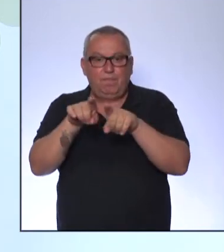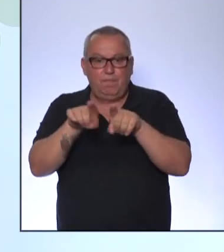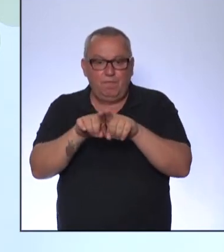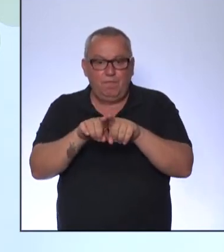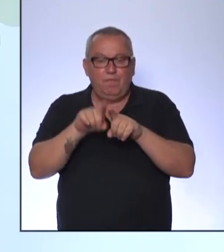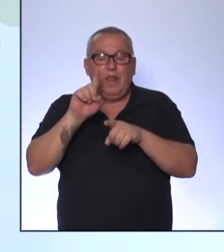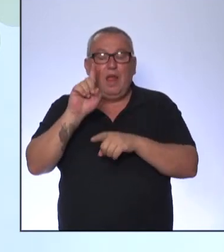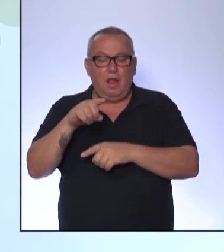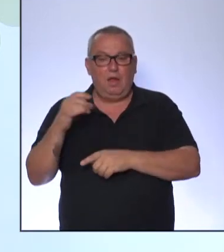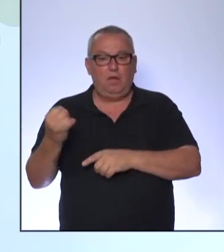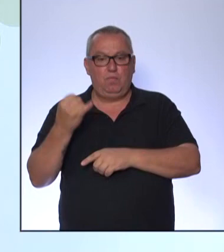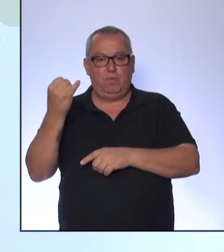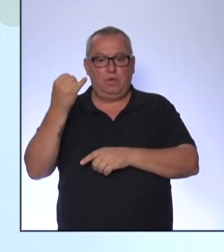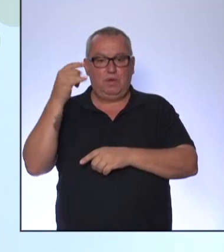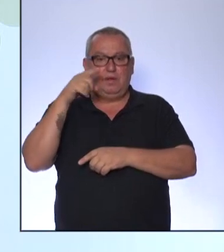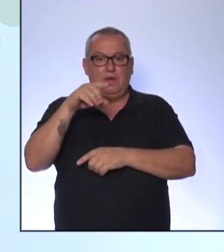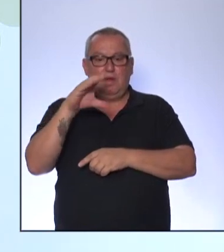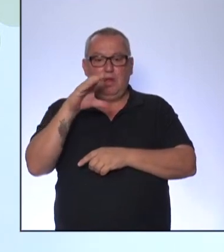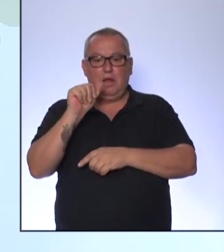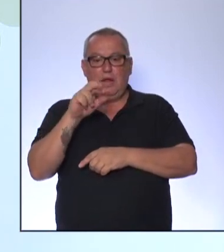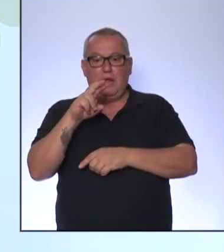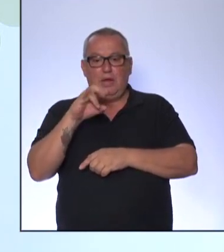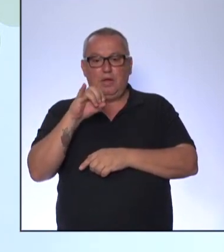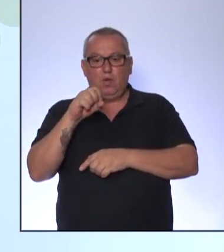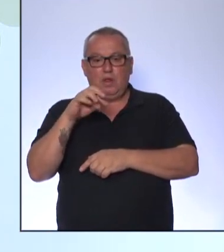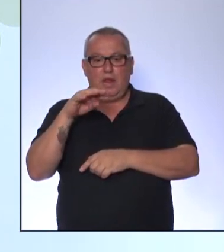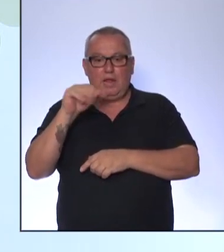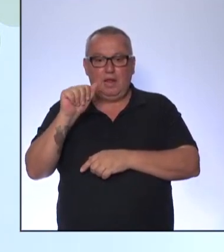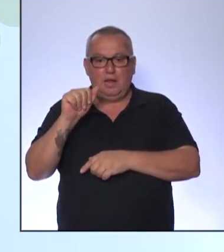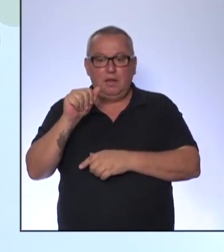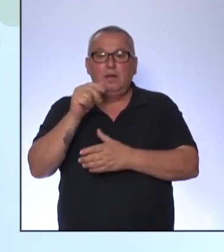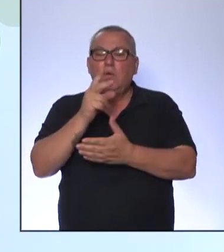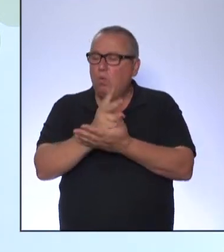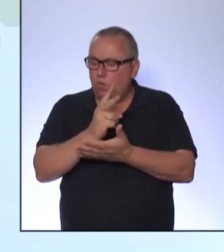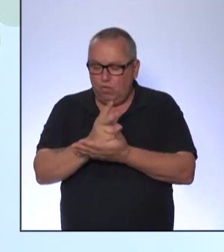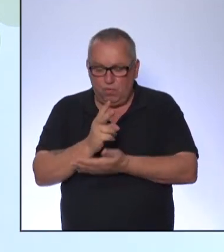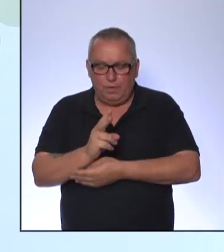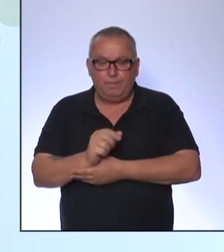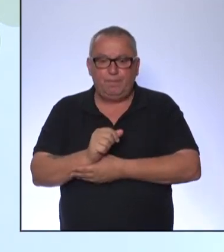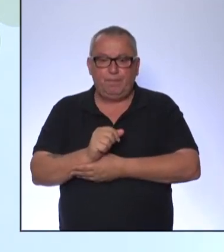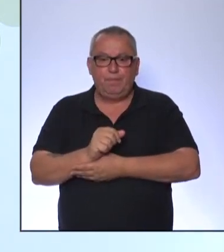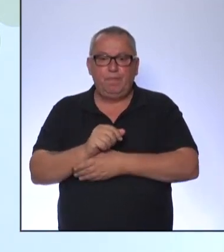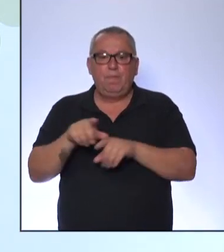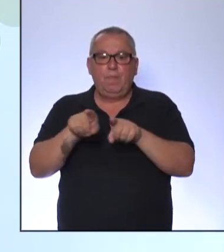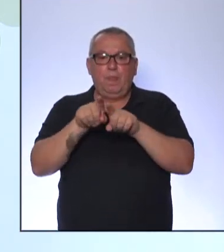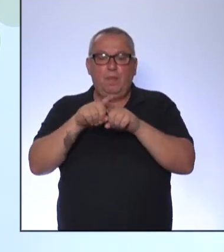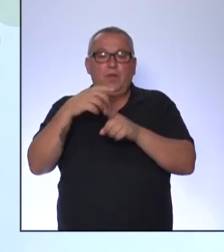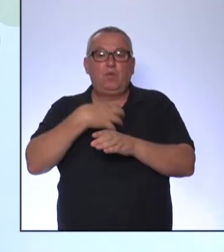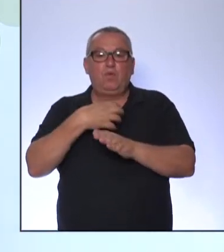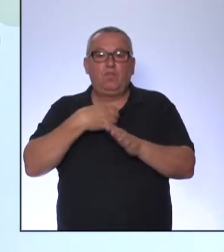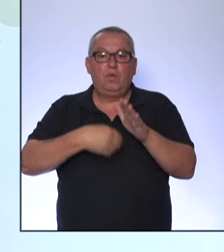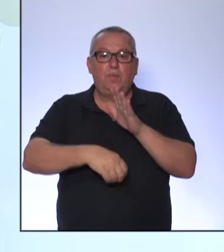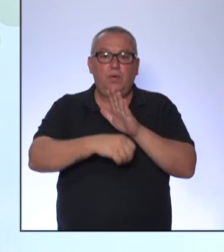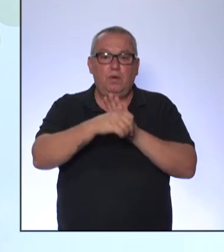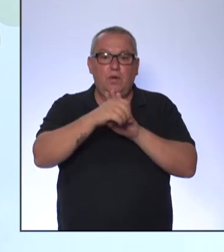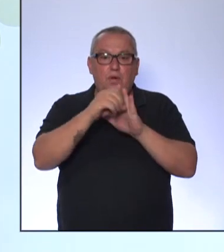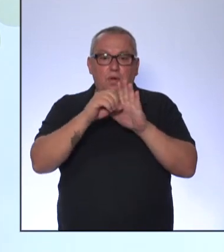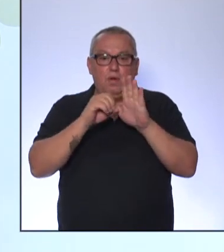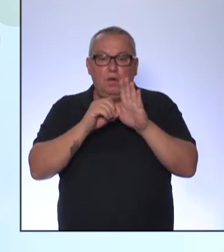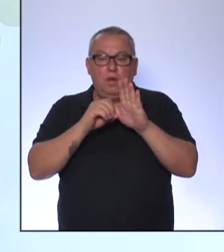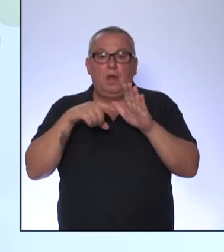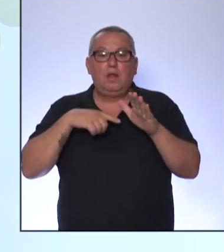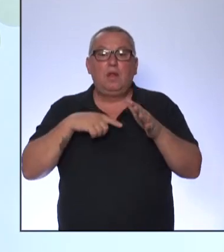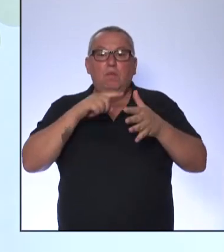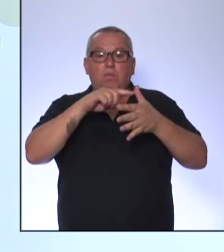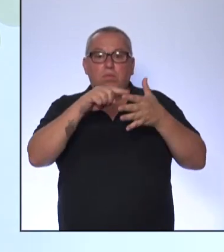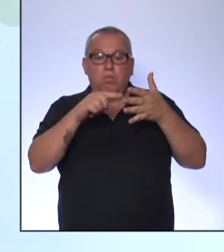a importância dessa carioteca. Tá bom? Continuando. Além disso, além dos tipos celulares, a gente tem também a classificação em